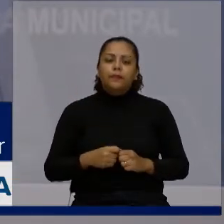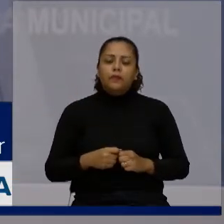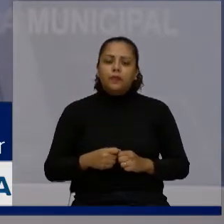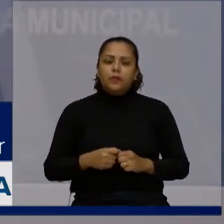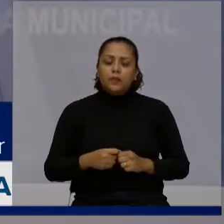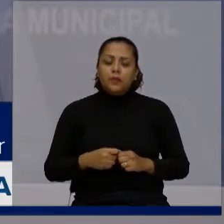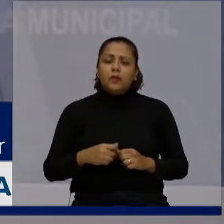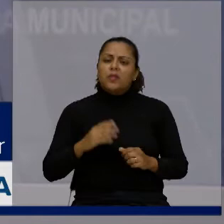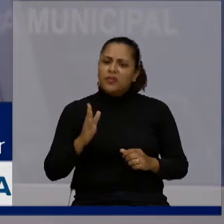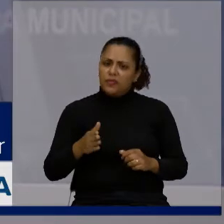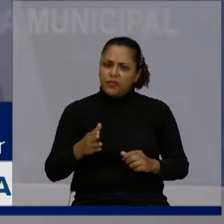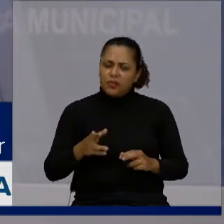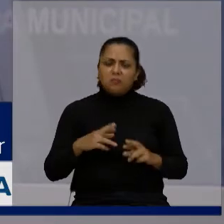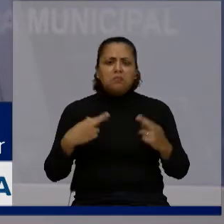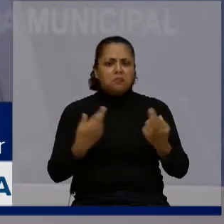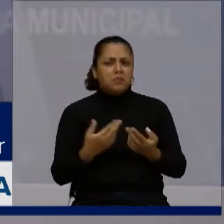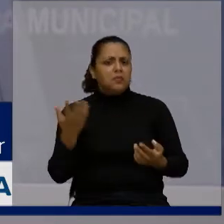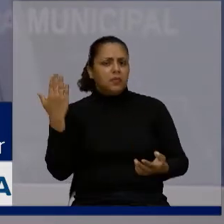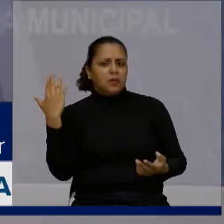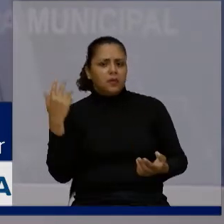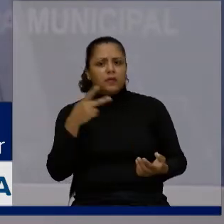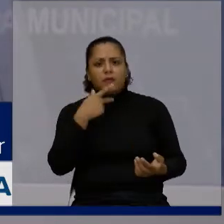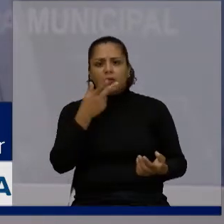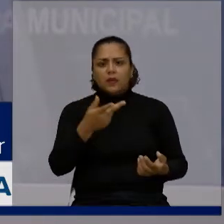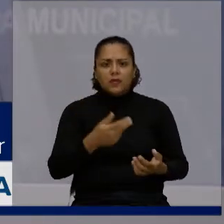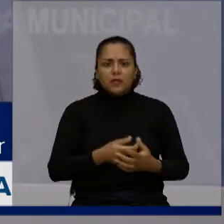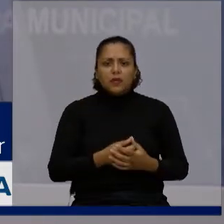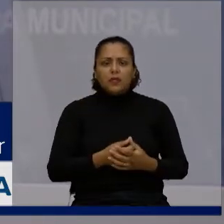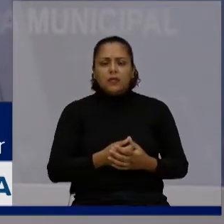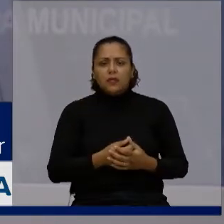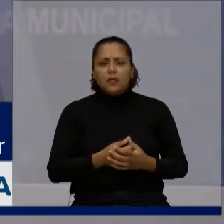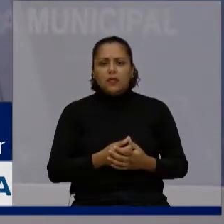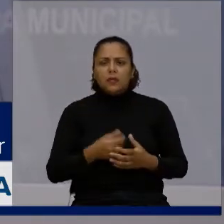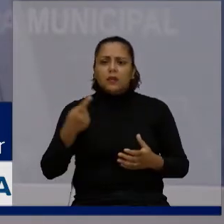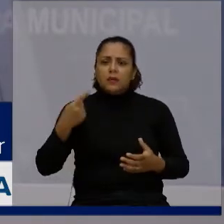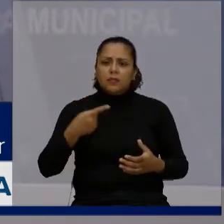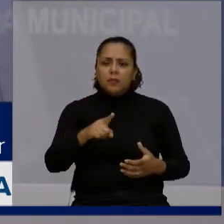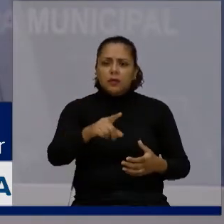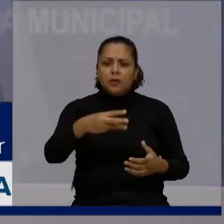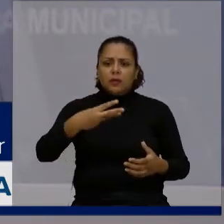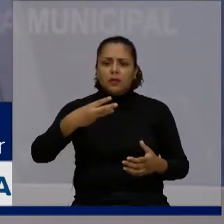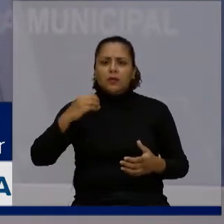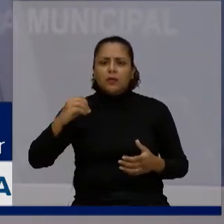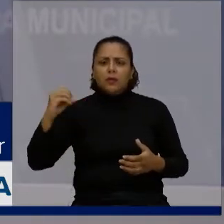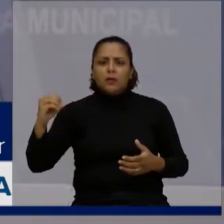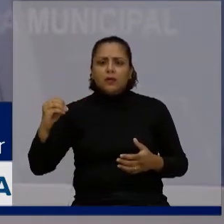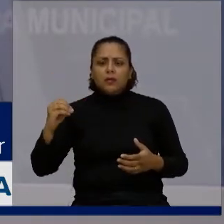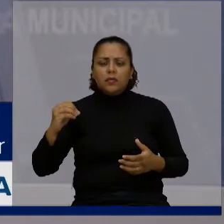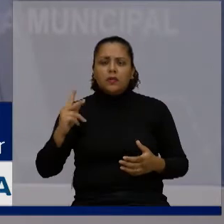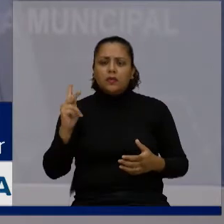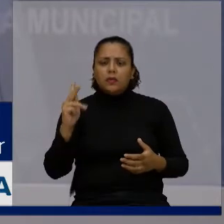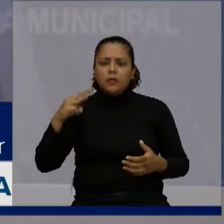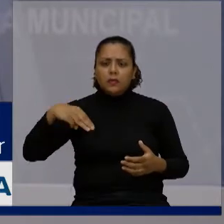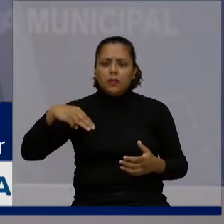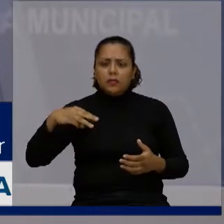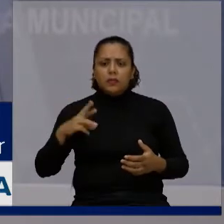sessão passada, nós temos, vereador Roberto Chagas, 1.300 quilômetros de rede na nossa